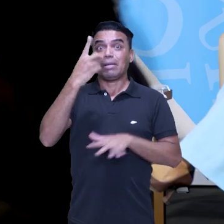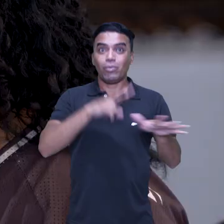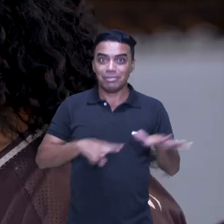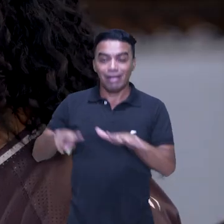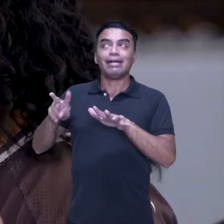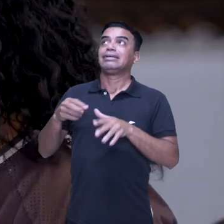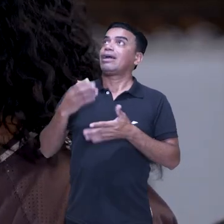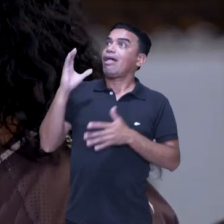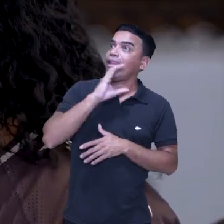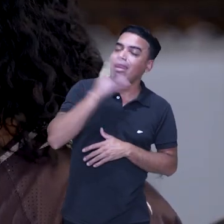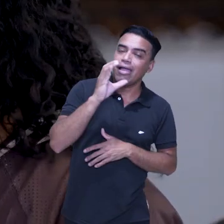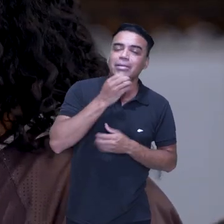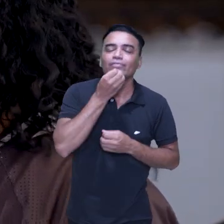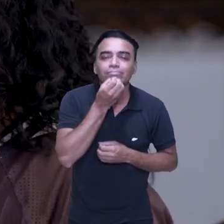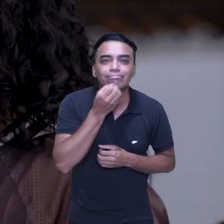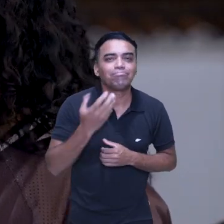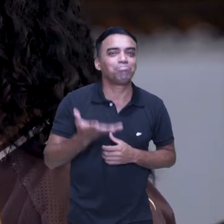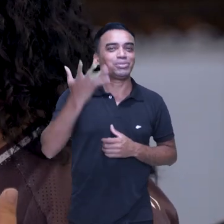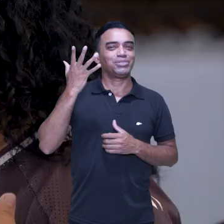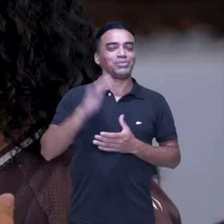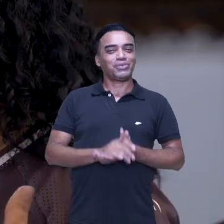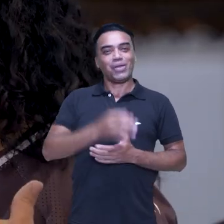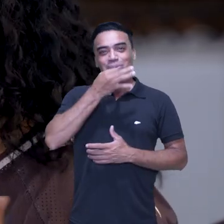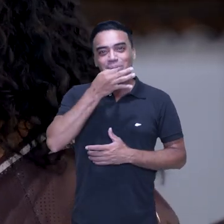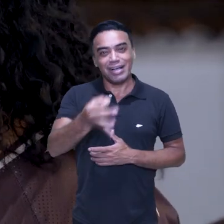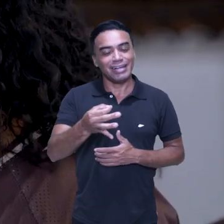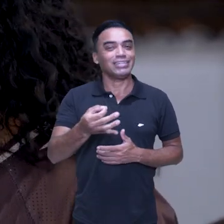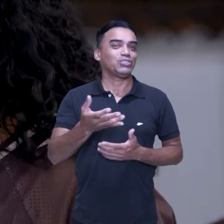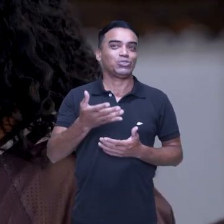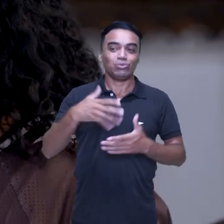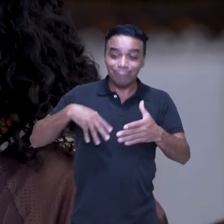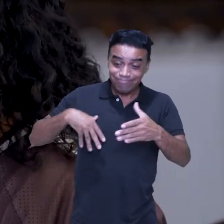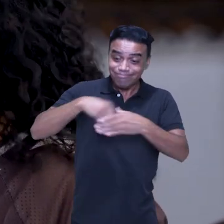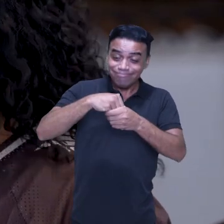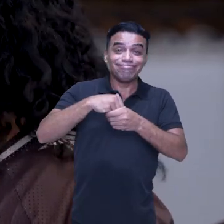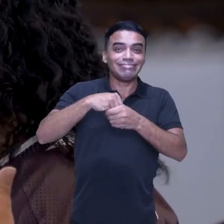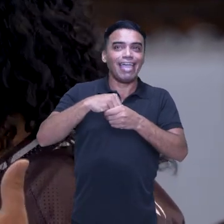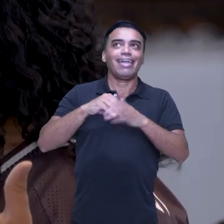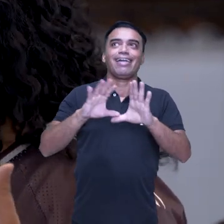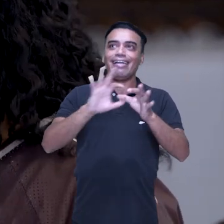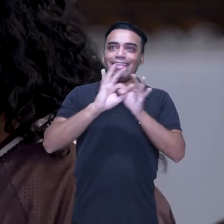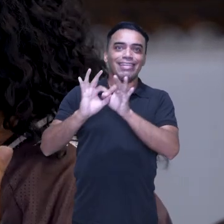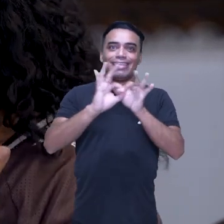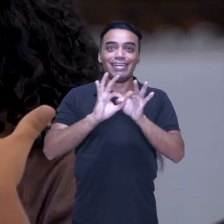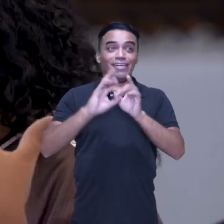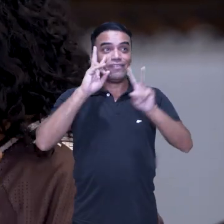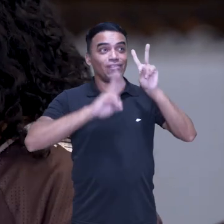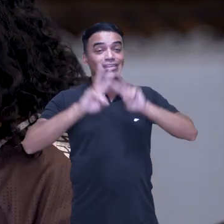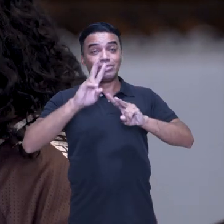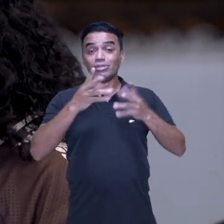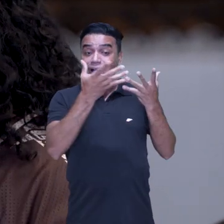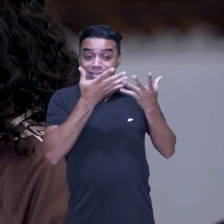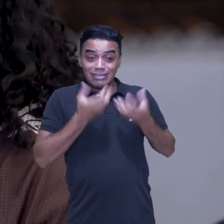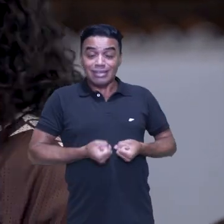correria, muito corre, mas foi tudo muito bom. Eu acho que estar por dentro e ter visto como todo mundo recebeu a gente de